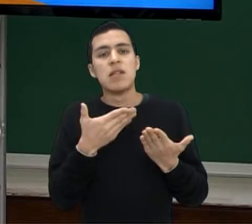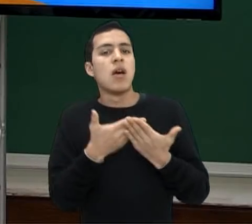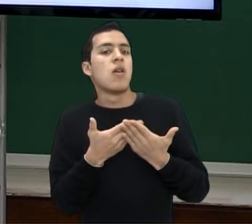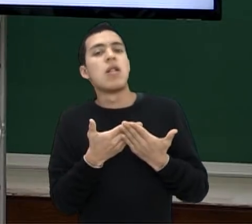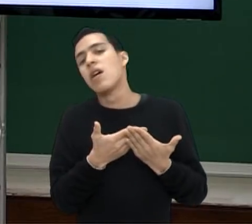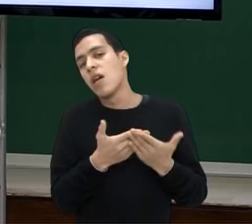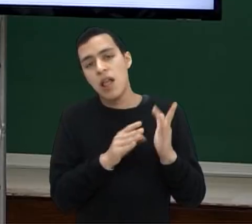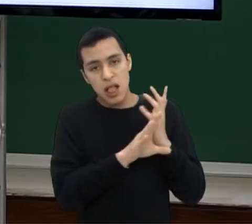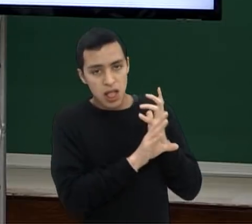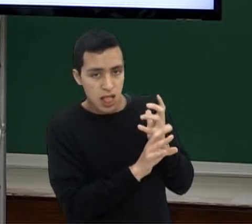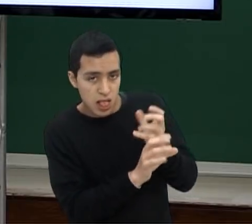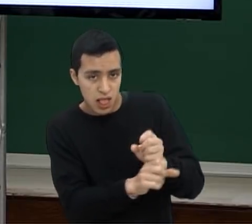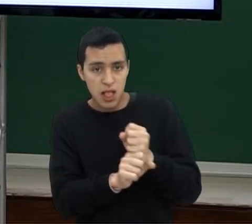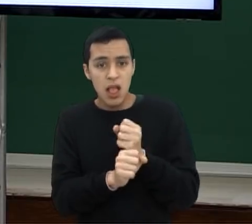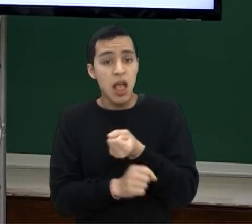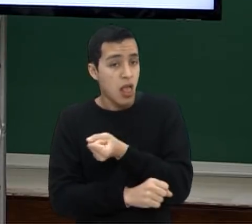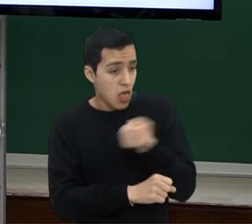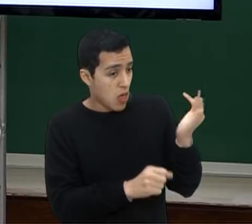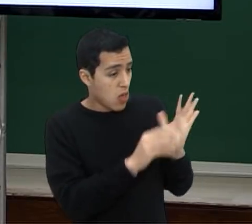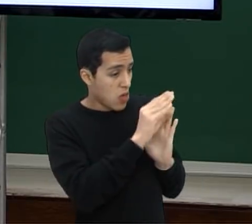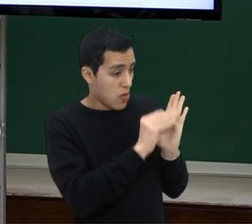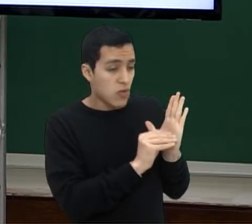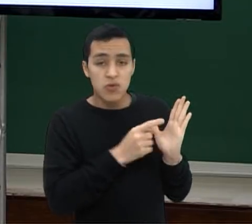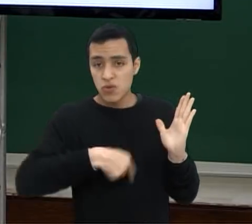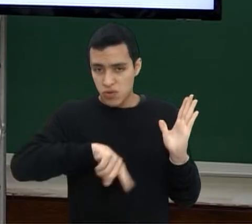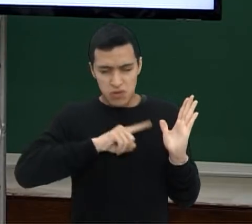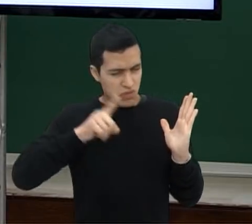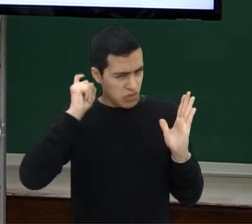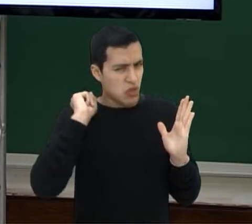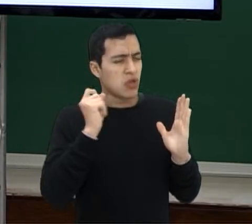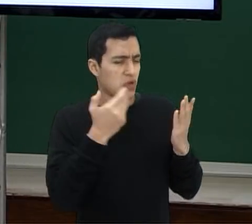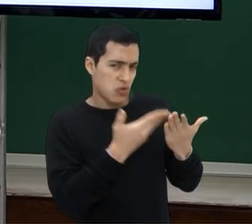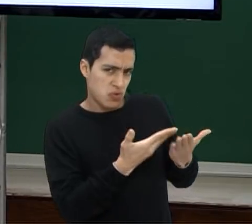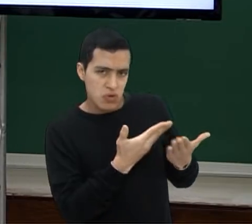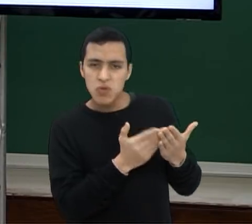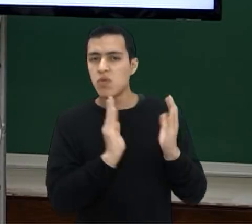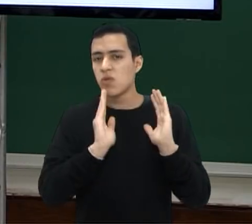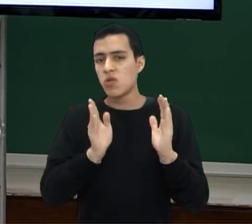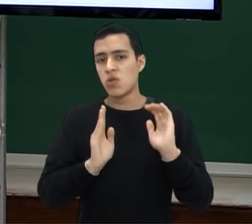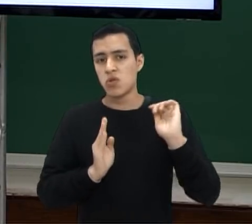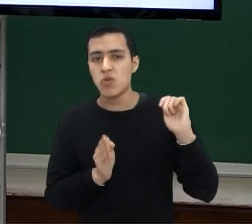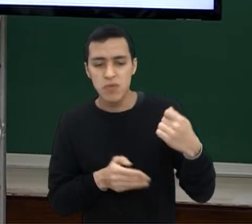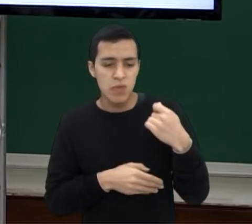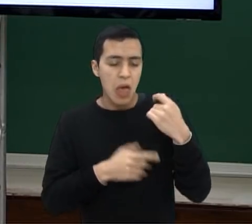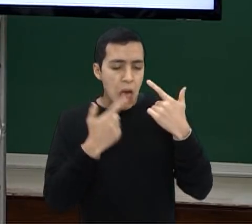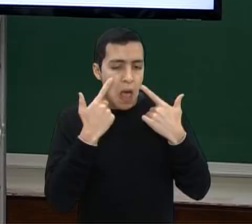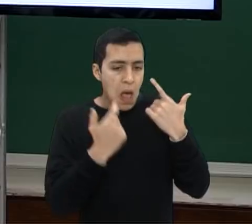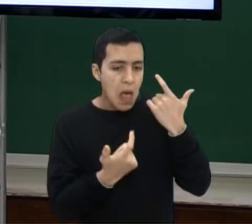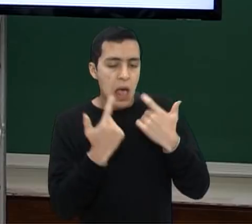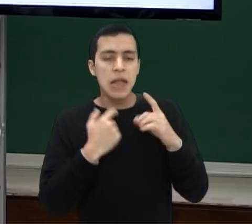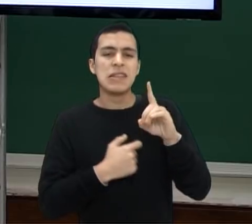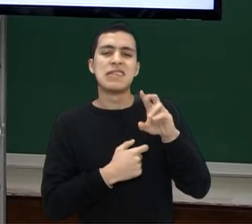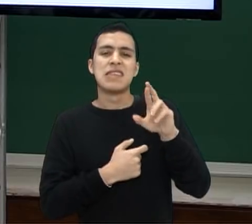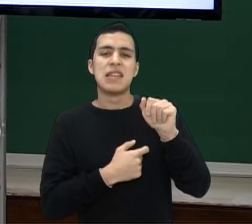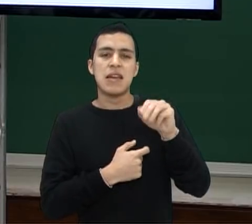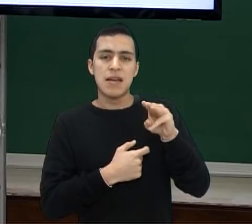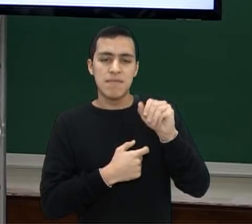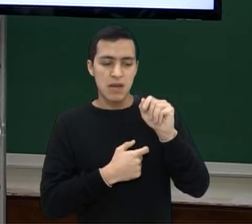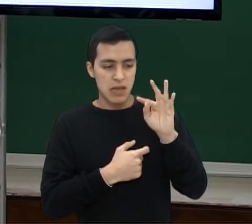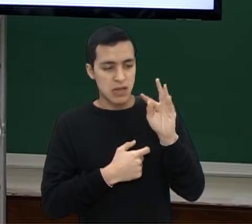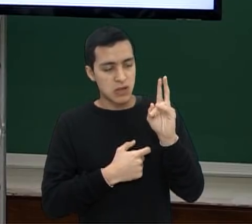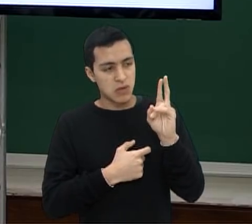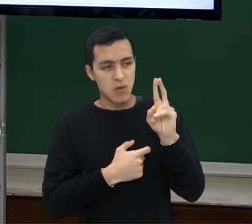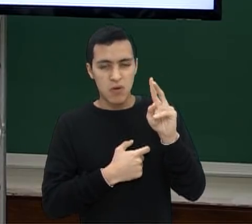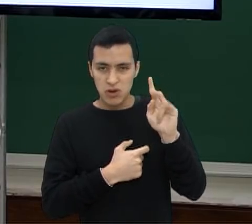aqui, retomando alguns conteúdos que já trabalhamos, né, a questão da dramaturgia, mas a gente vai trazer agora uma outra perspectiva para essa